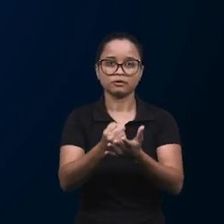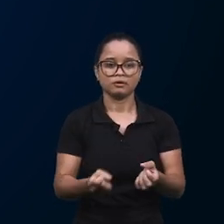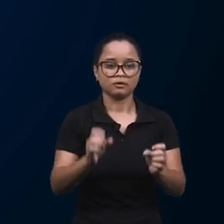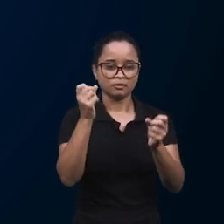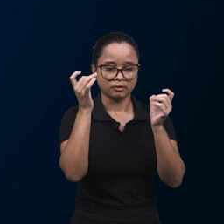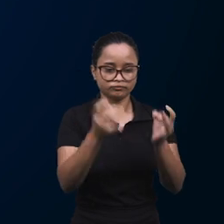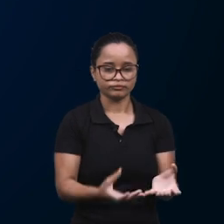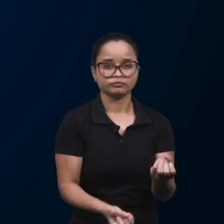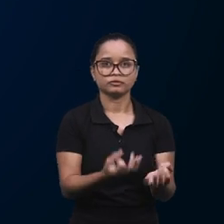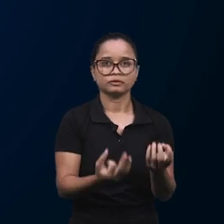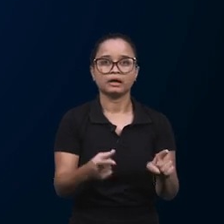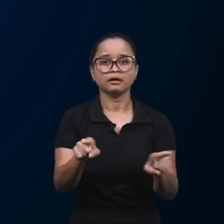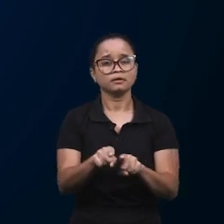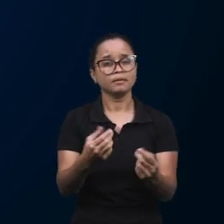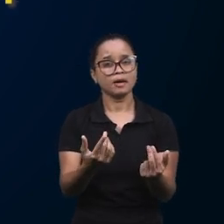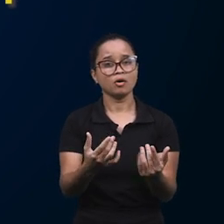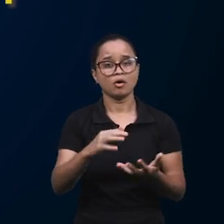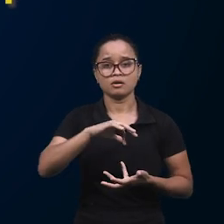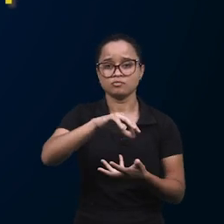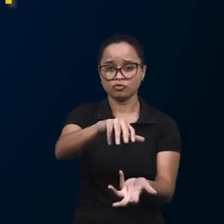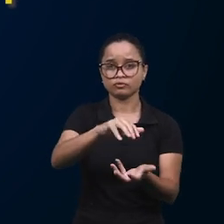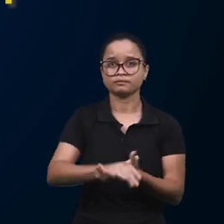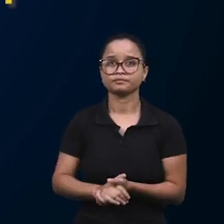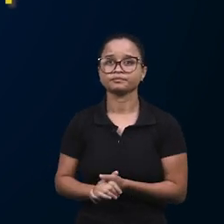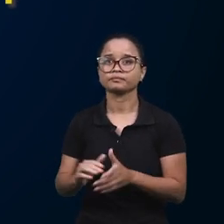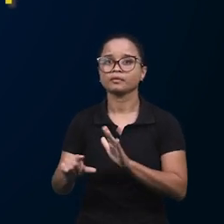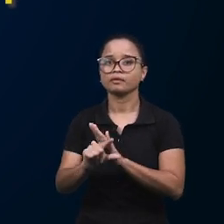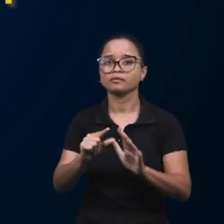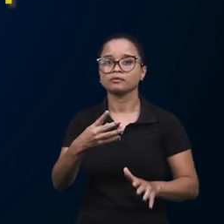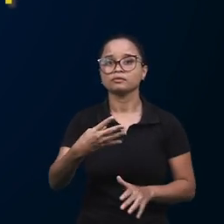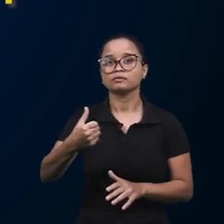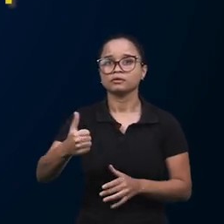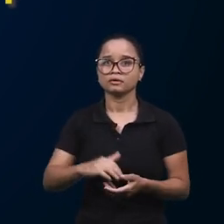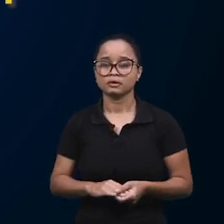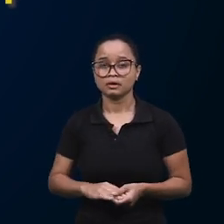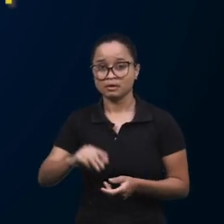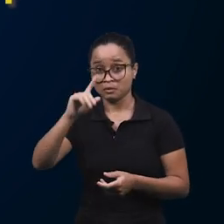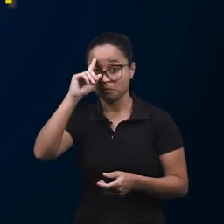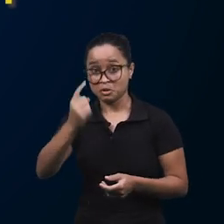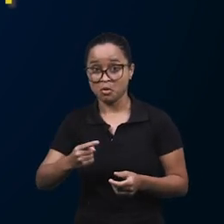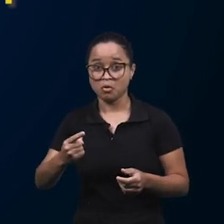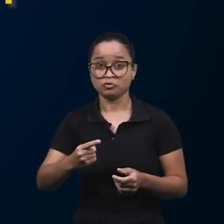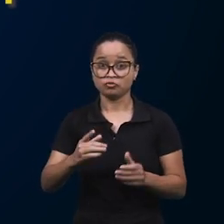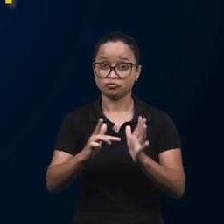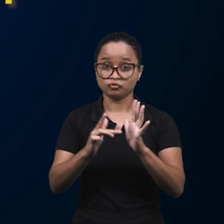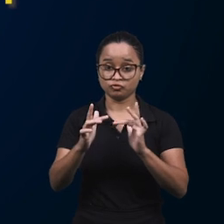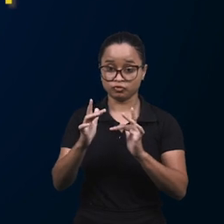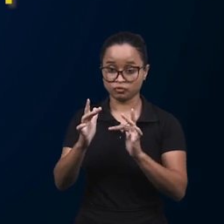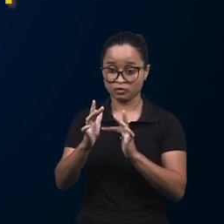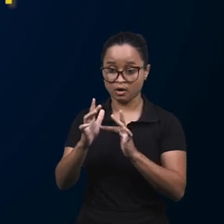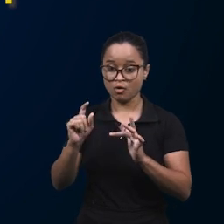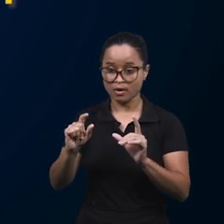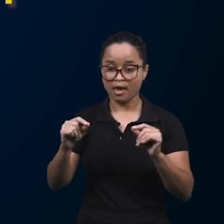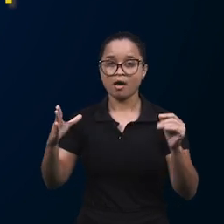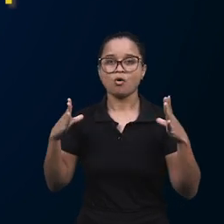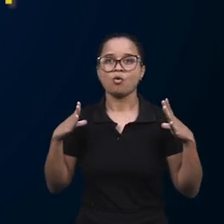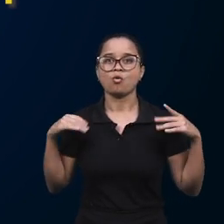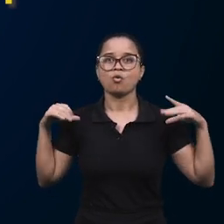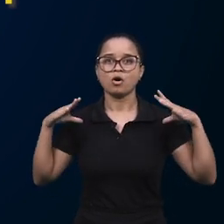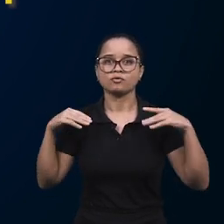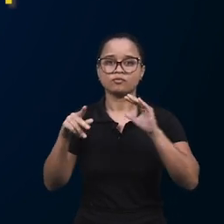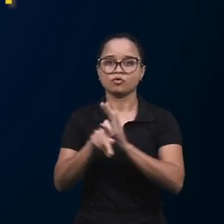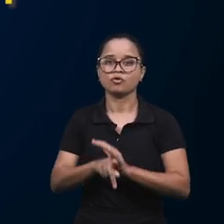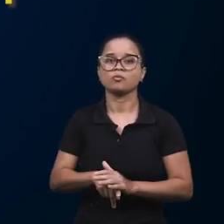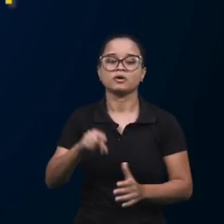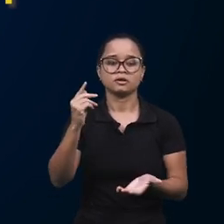assim será na consumação deste mundo. No versículo 41, mandará o Filho do Homem os seus anjos, e eles colherão